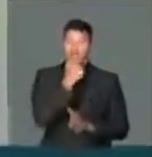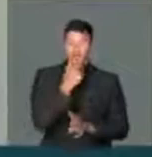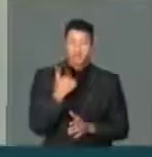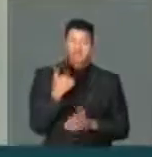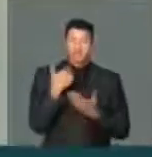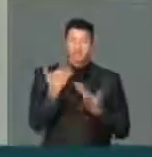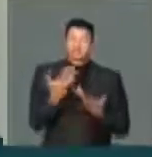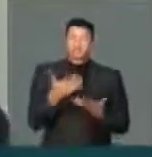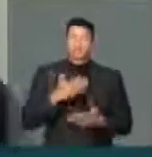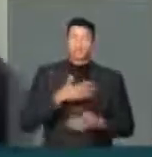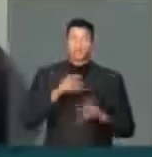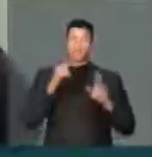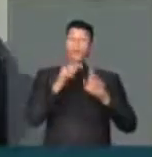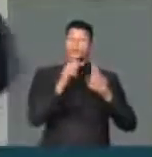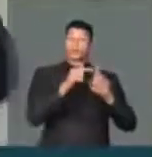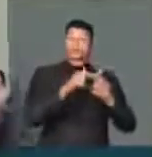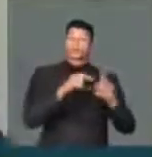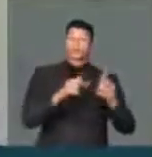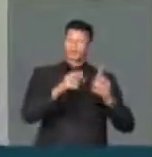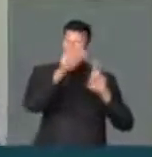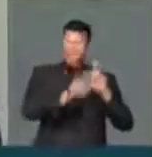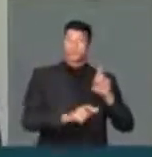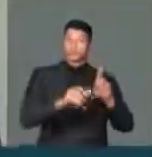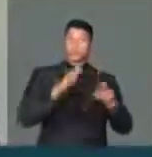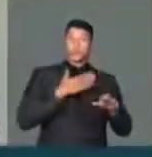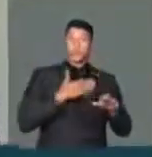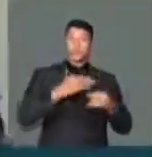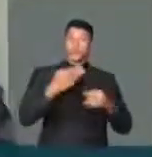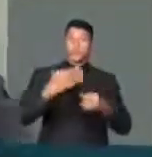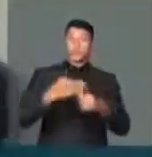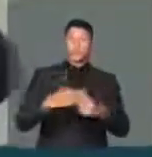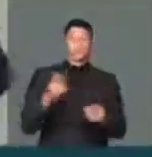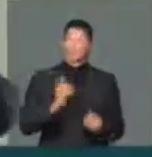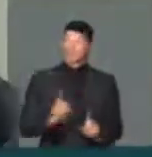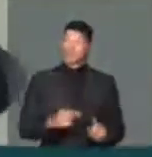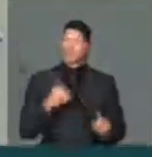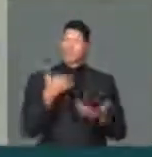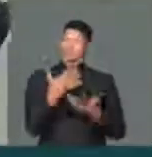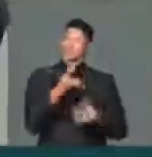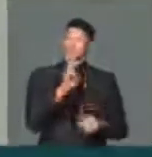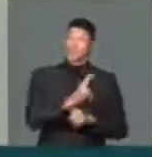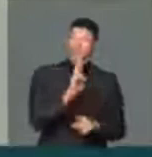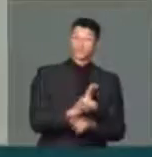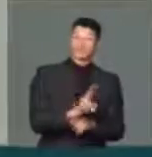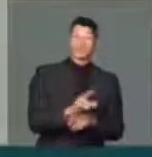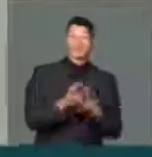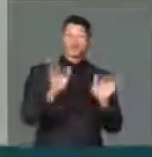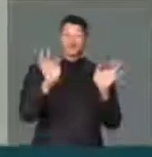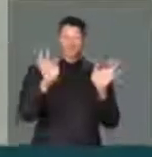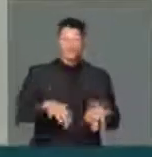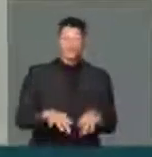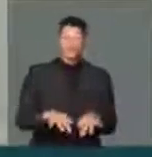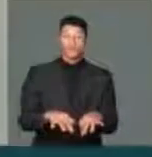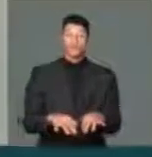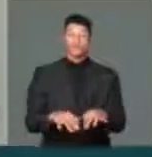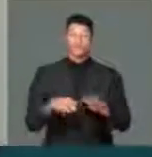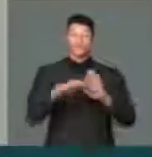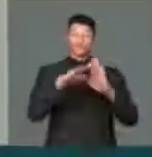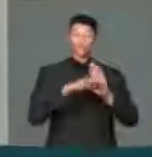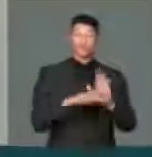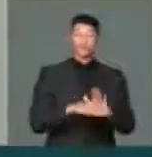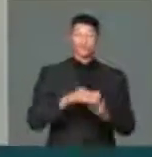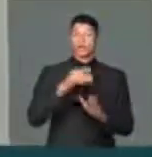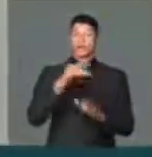meu representante seja uma espécie de representante do meu bairro. Eu quero que ele defenda o fim do programa